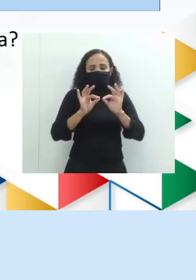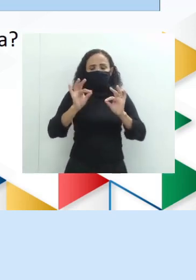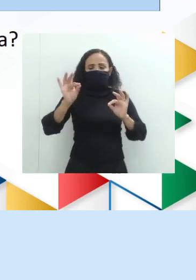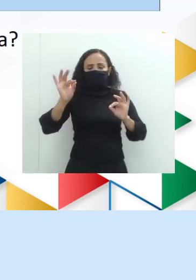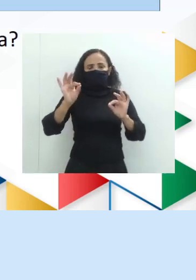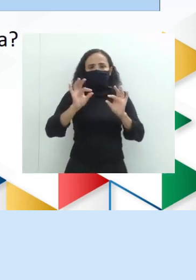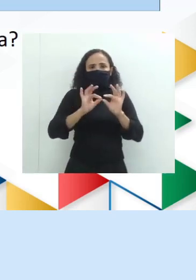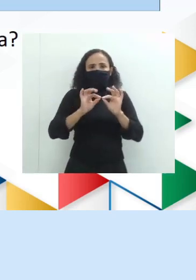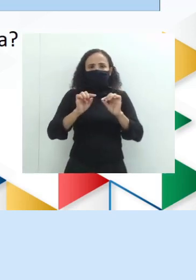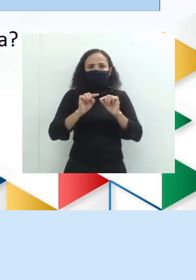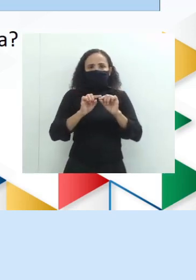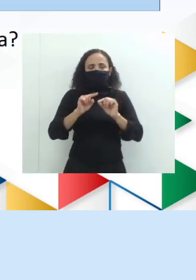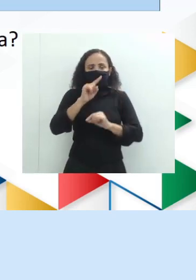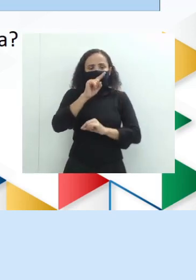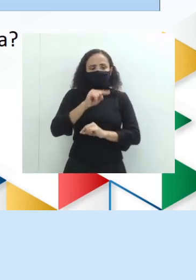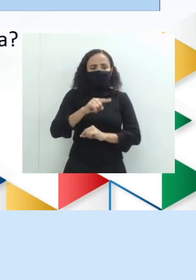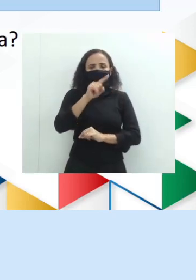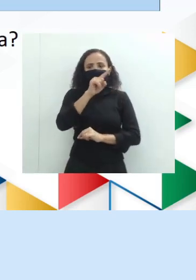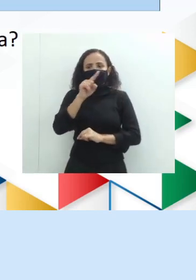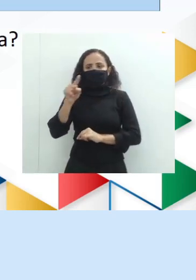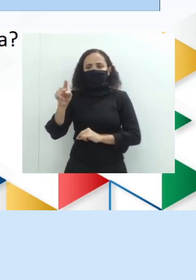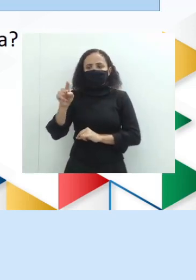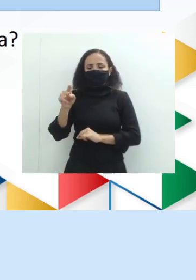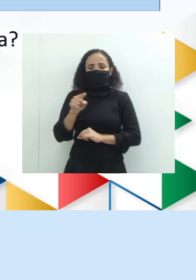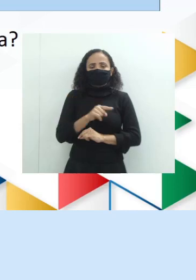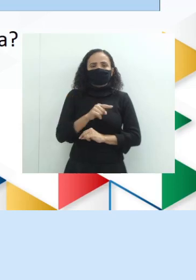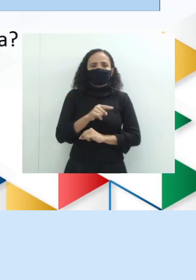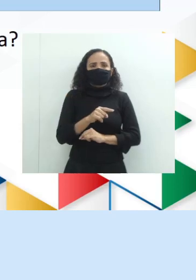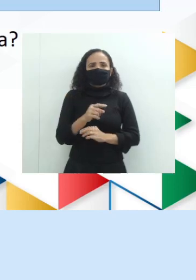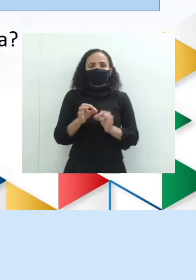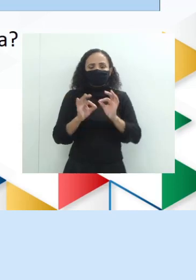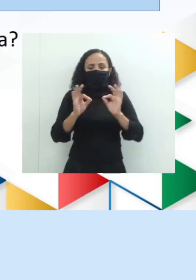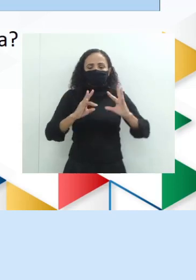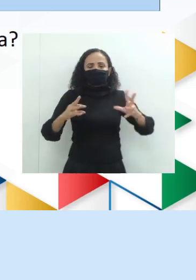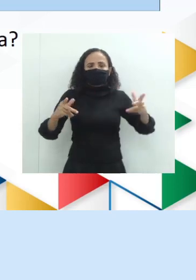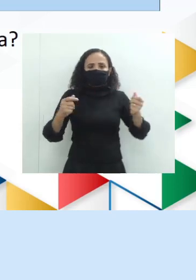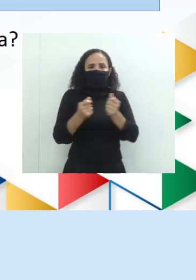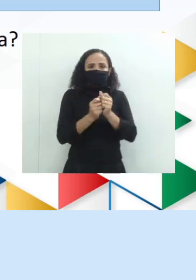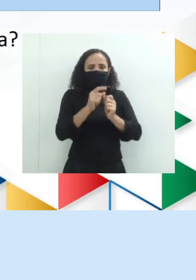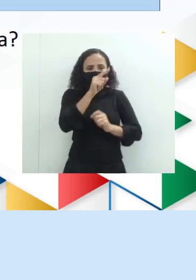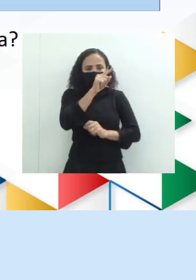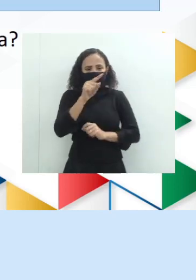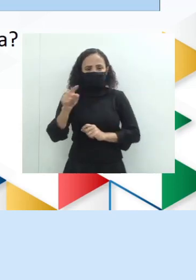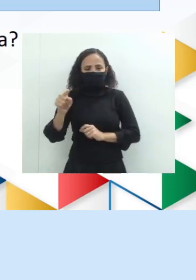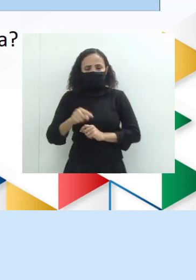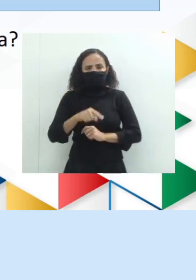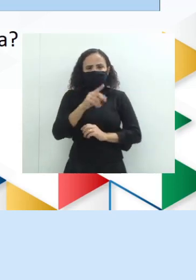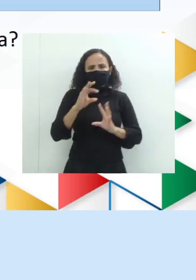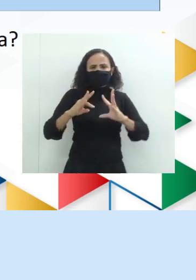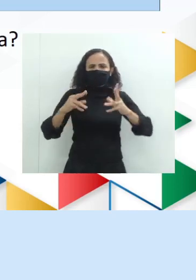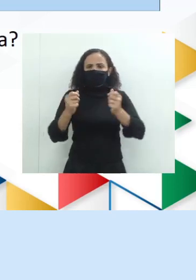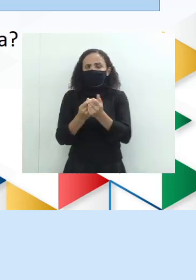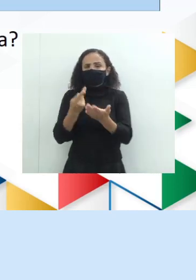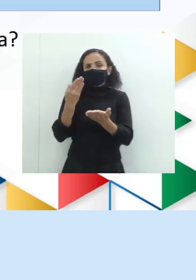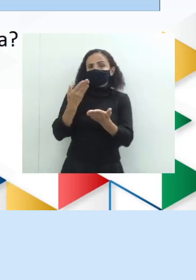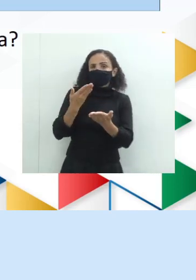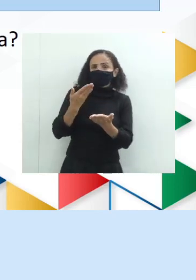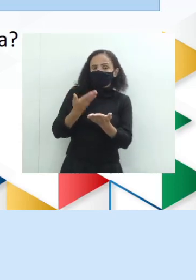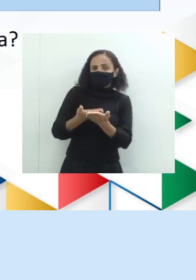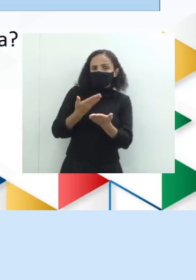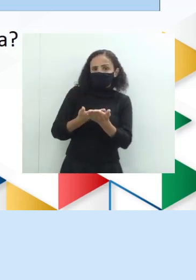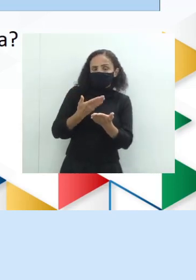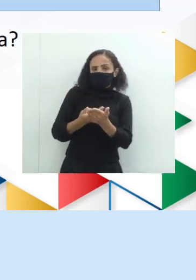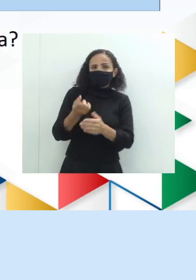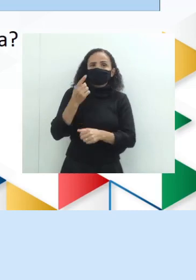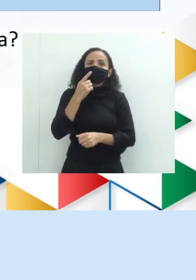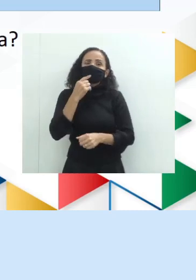lados aí, essas que a gente vai chamar de hipotenusa dos triângulos retângulos, são os lados desse mais